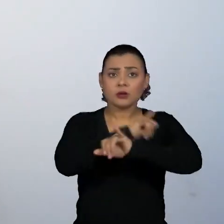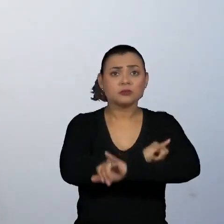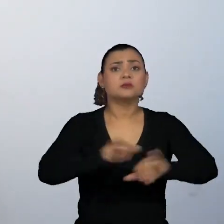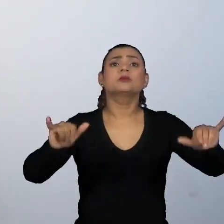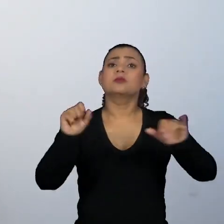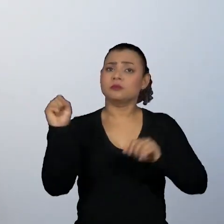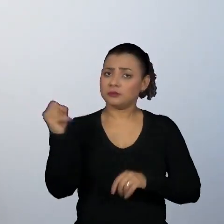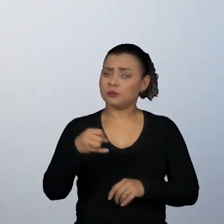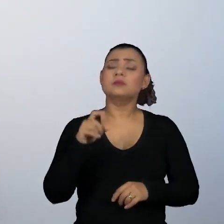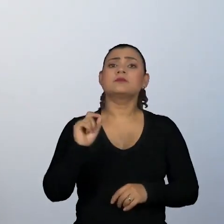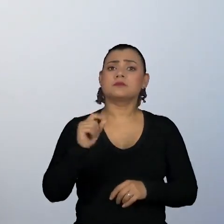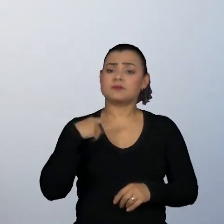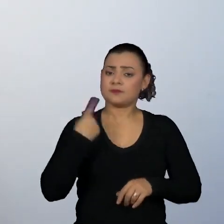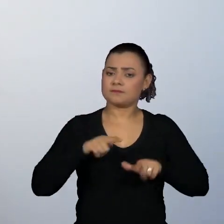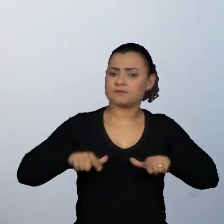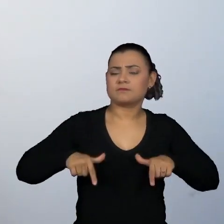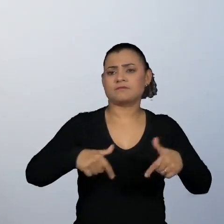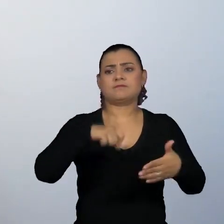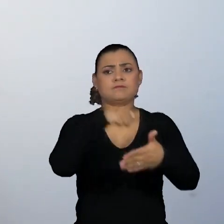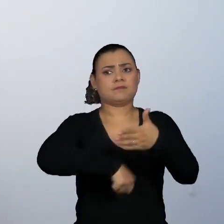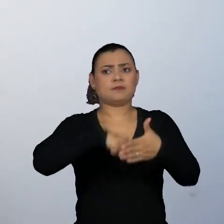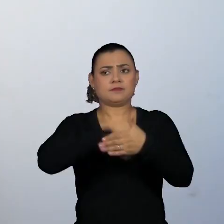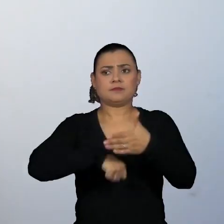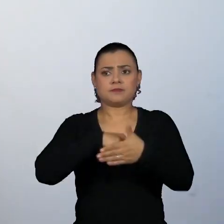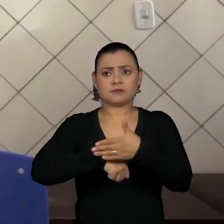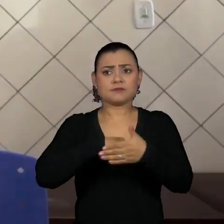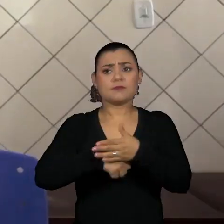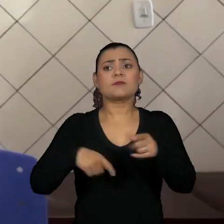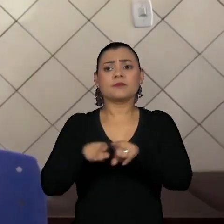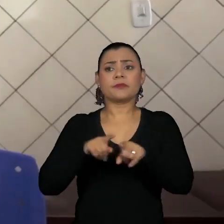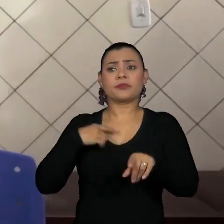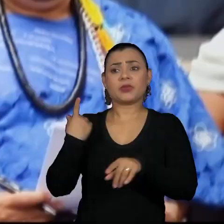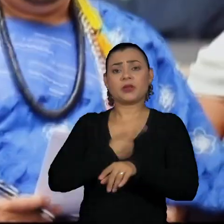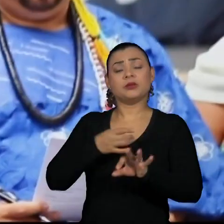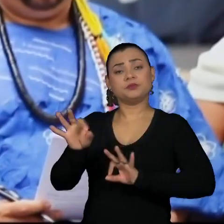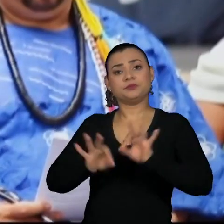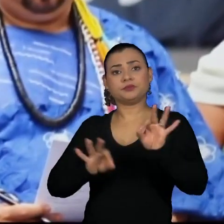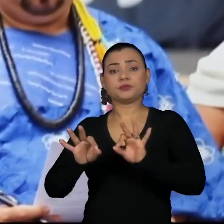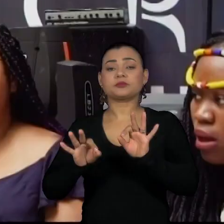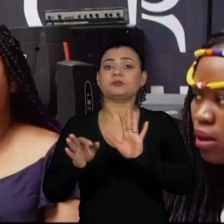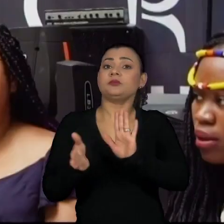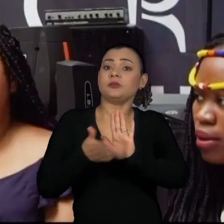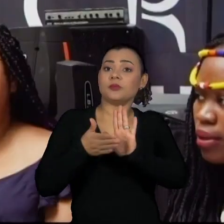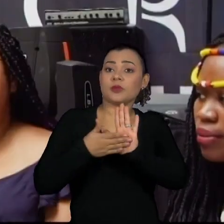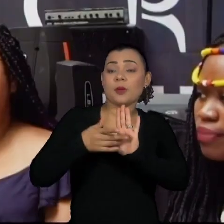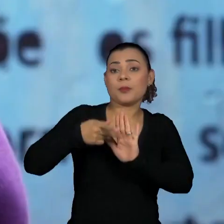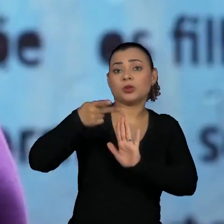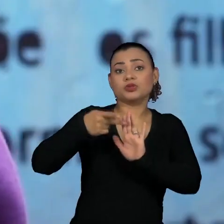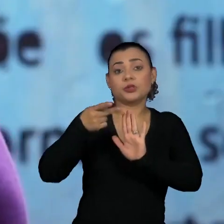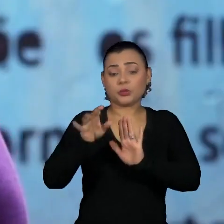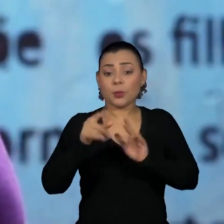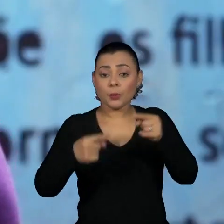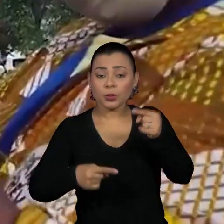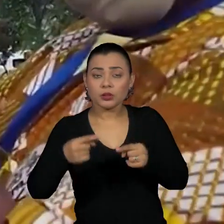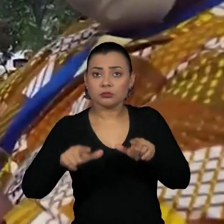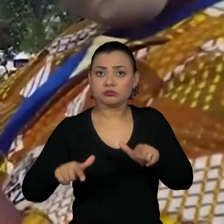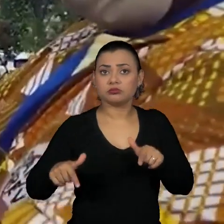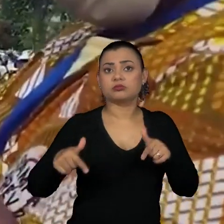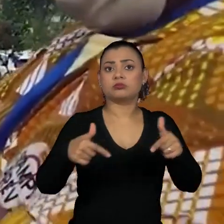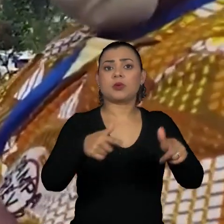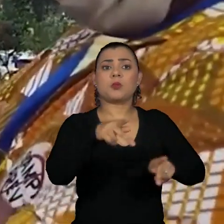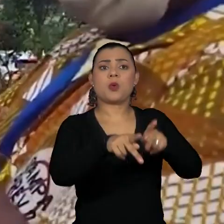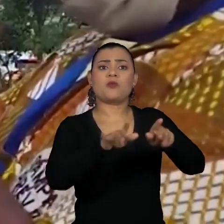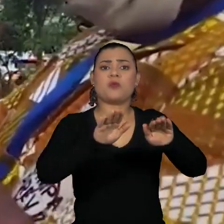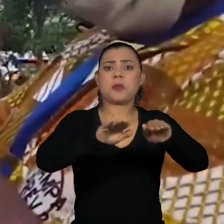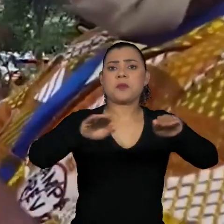que o que a coalizão tem feito, se propôs para fazer como projeto político é levar realmente o nosso povo para